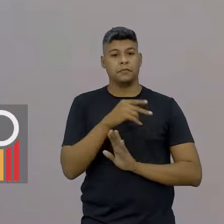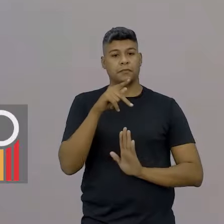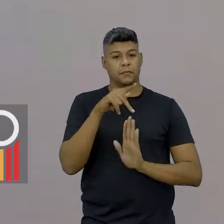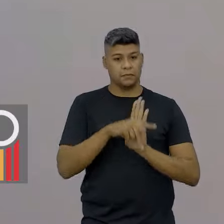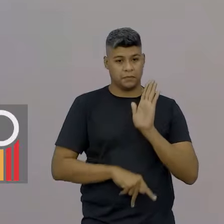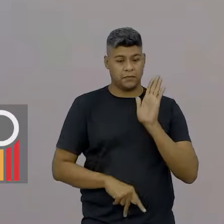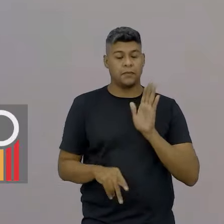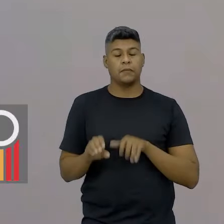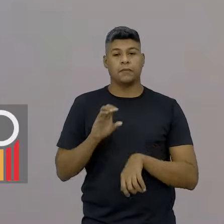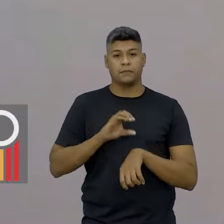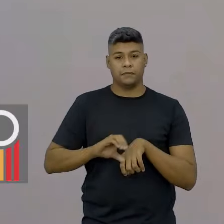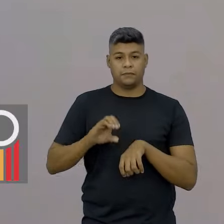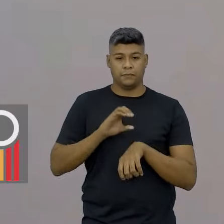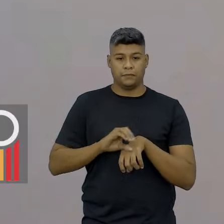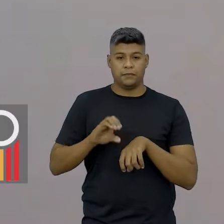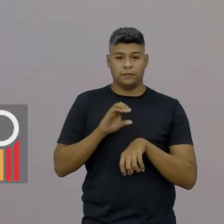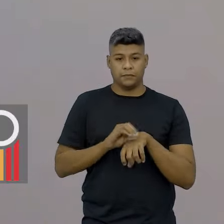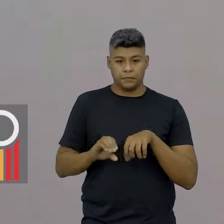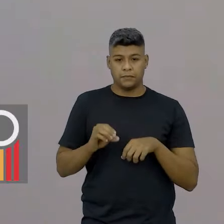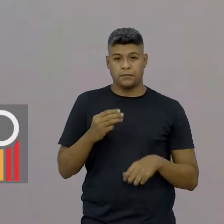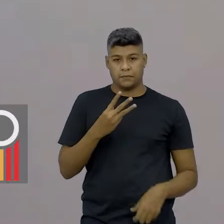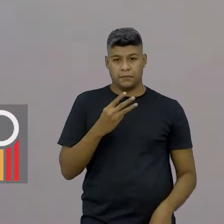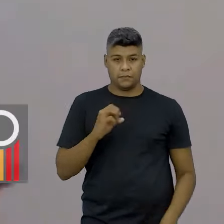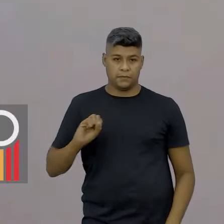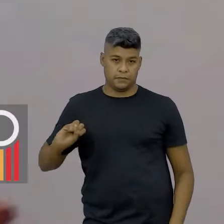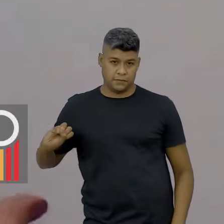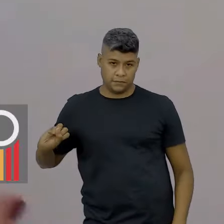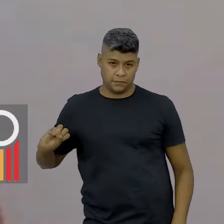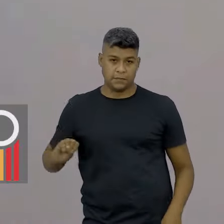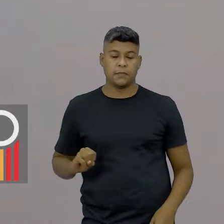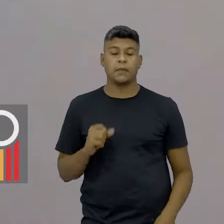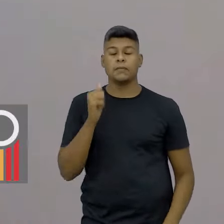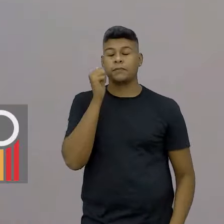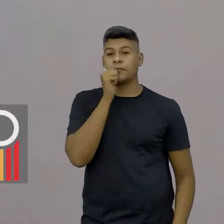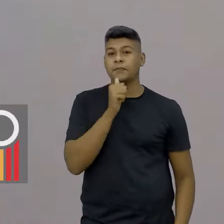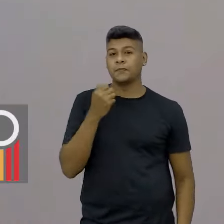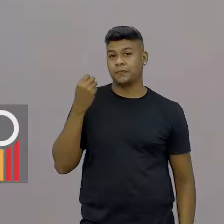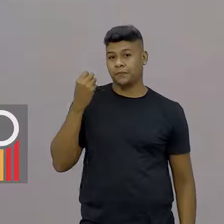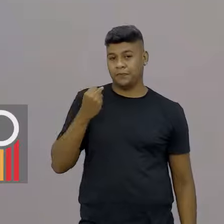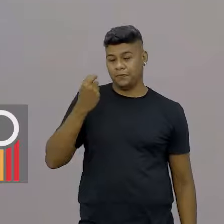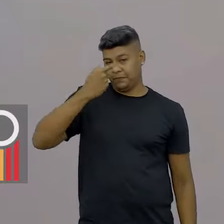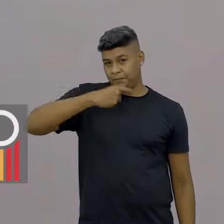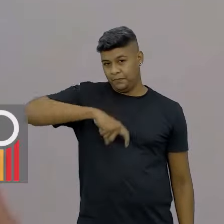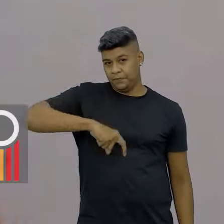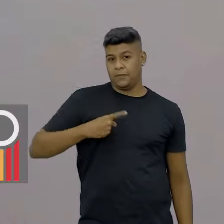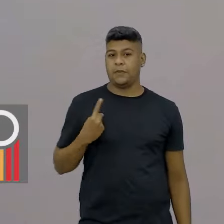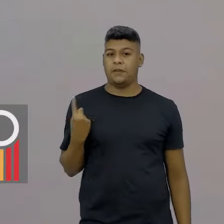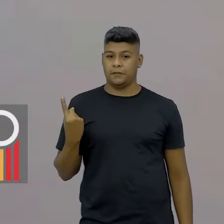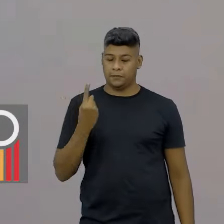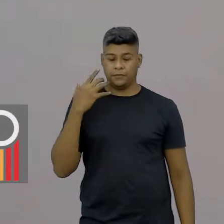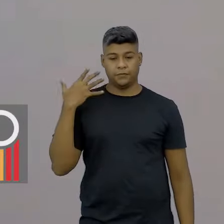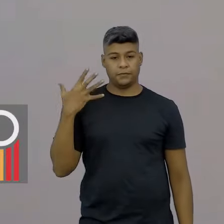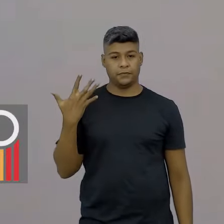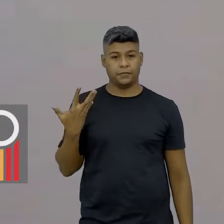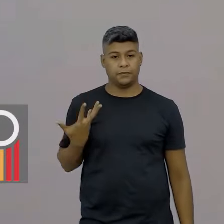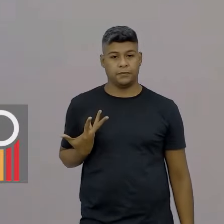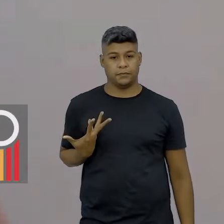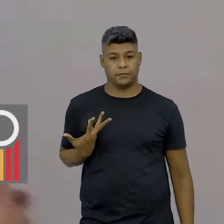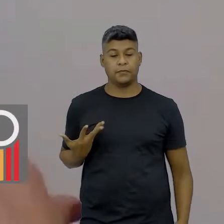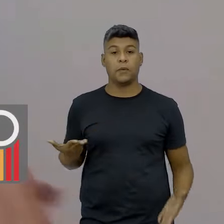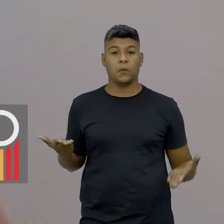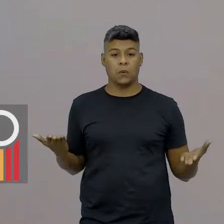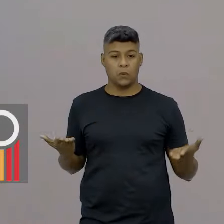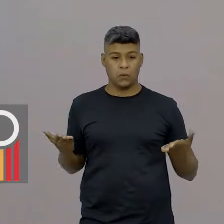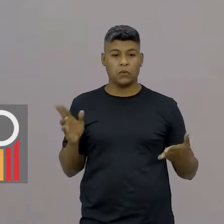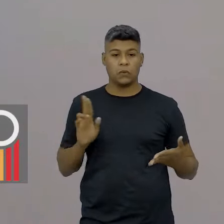de formação com a EFAP. Eu sou uma mulher branca, alta, tenho cabelos longos, e hoje